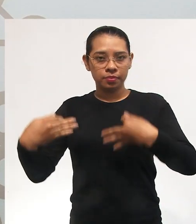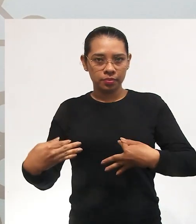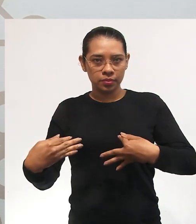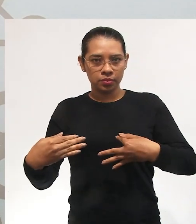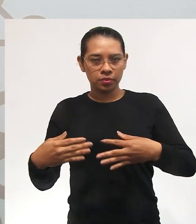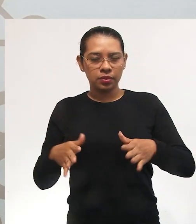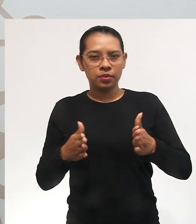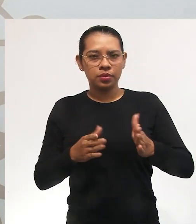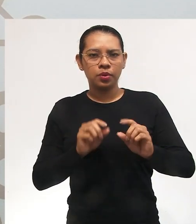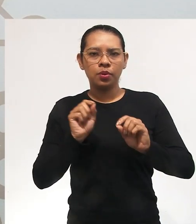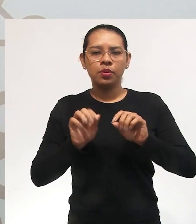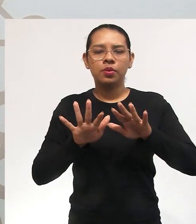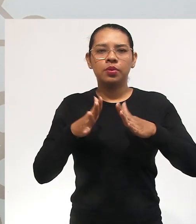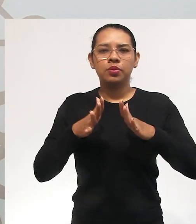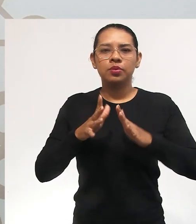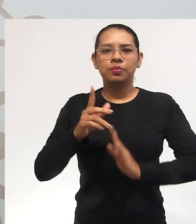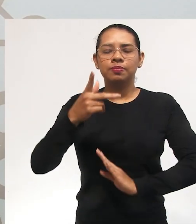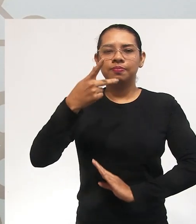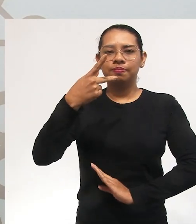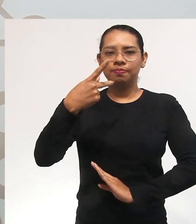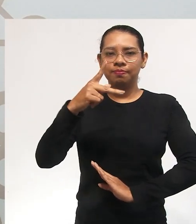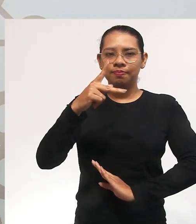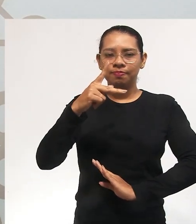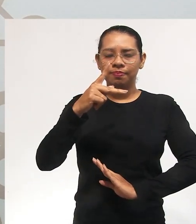para o seu planejamento, para